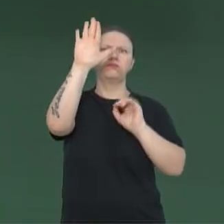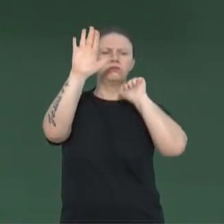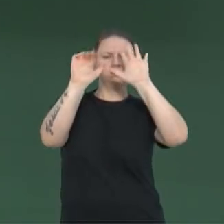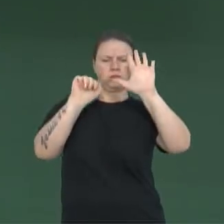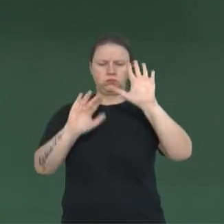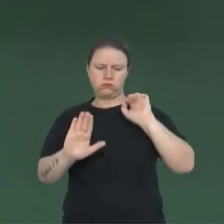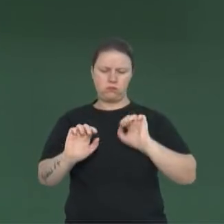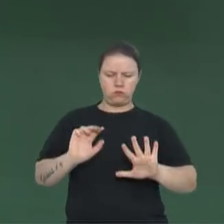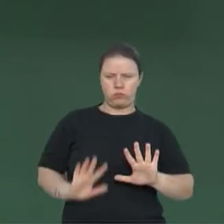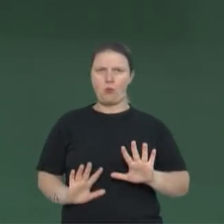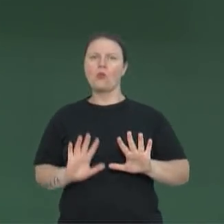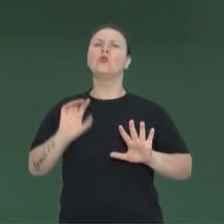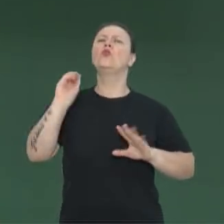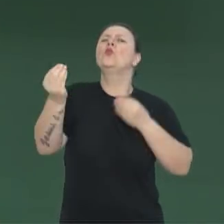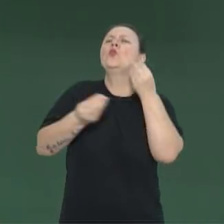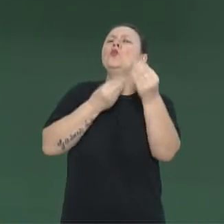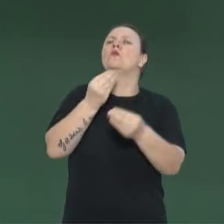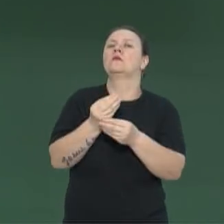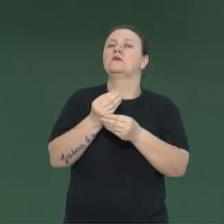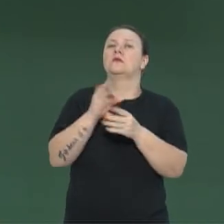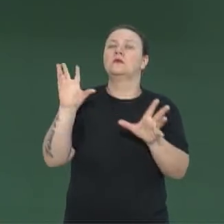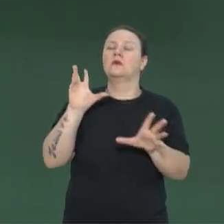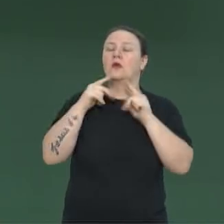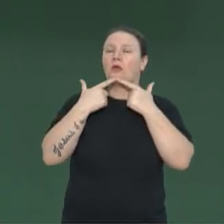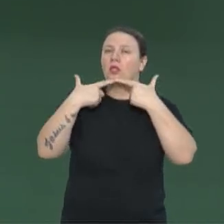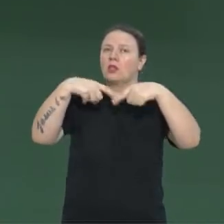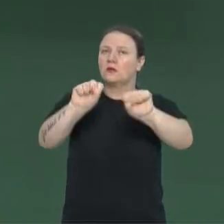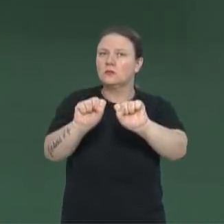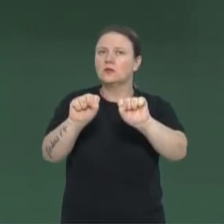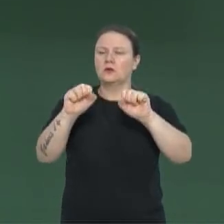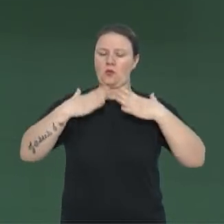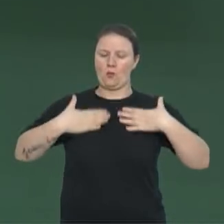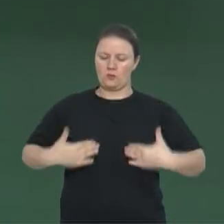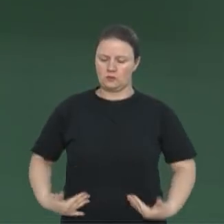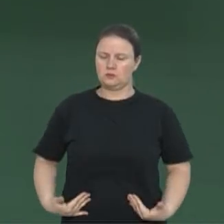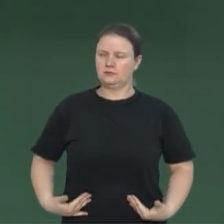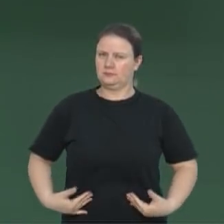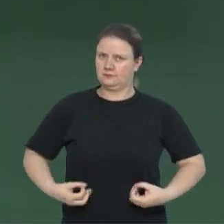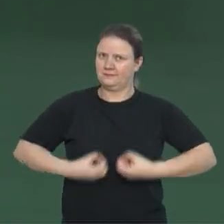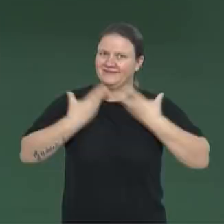a ideia da mímica dentro da linguagem da expressão corporal.